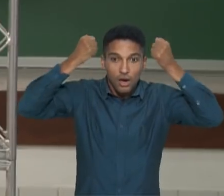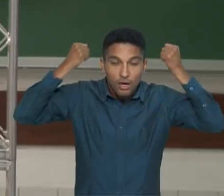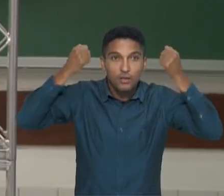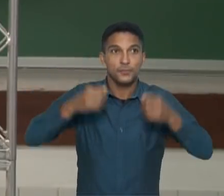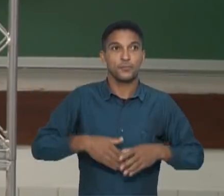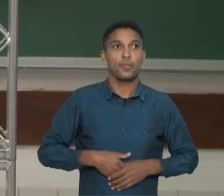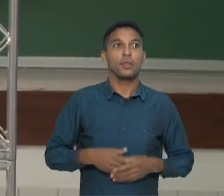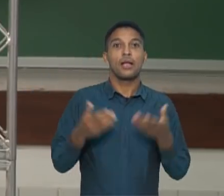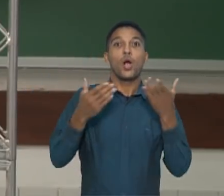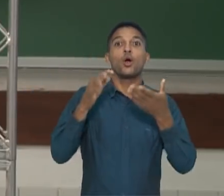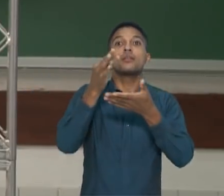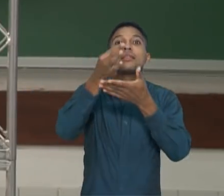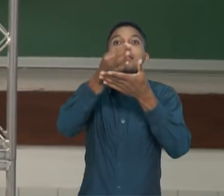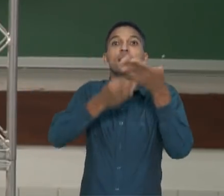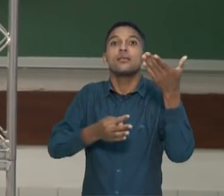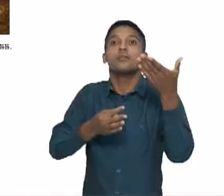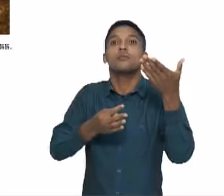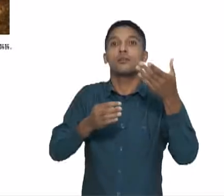narrador onisciente, ok?